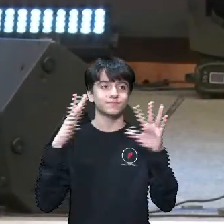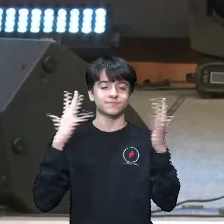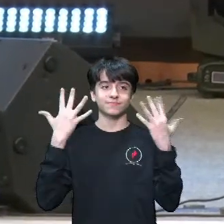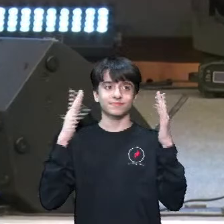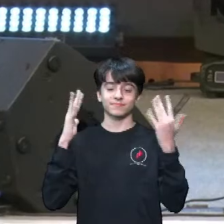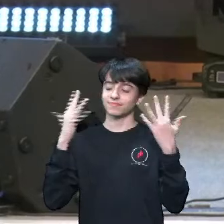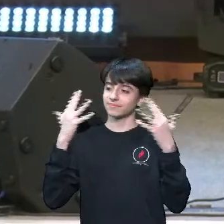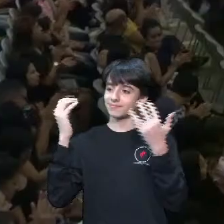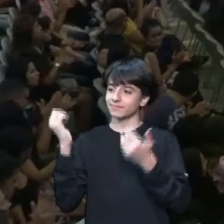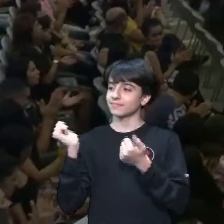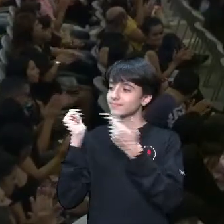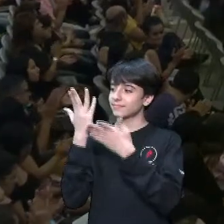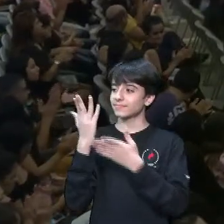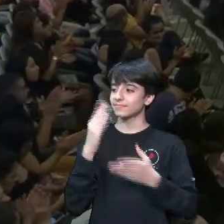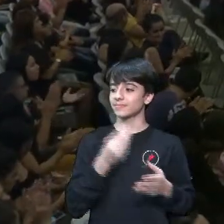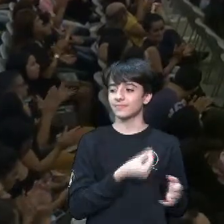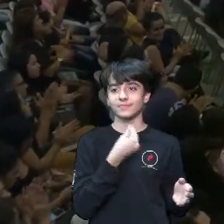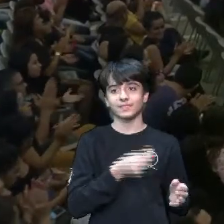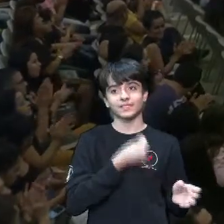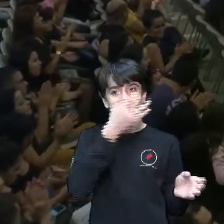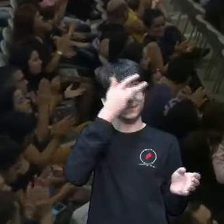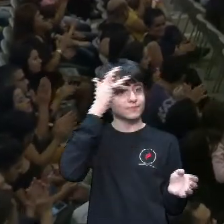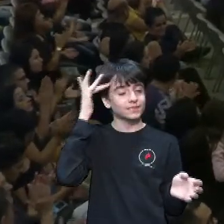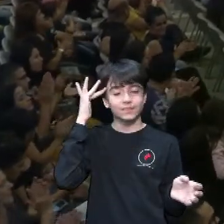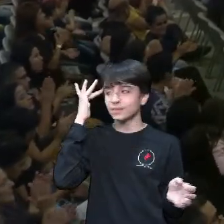aí pela vida desses irmãos.